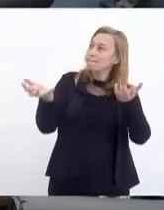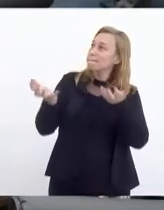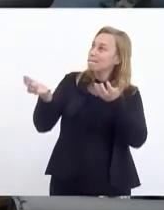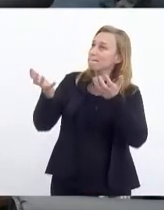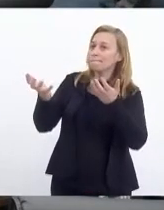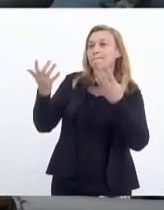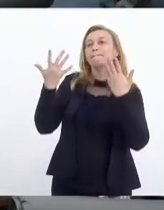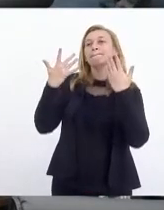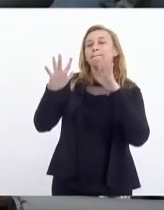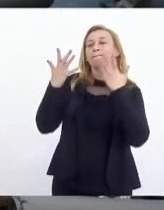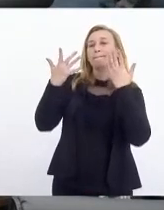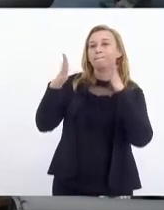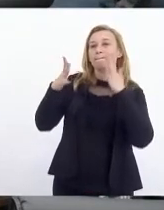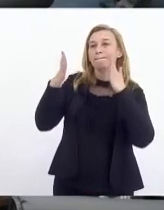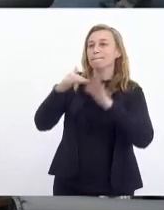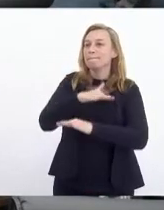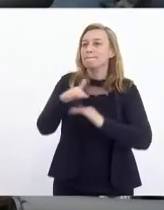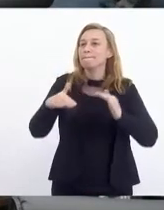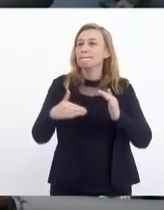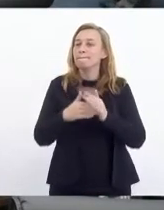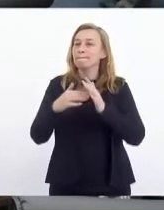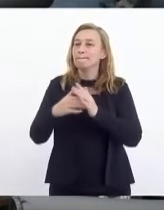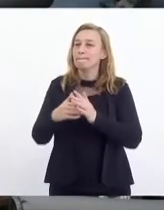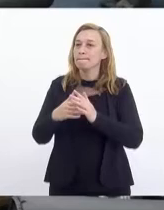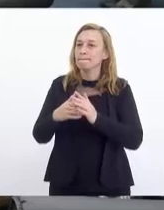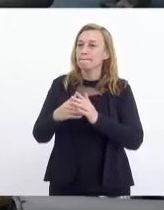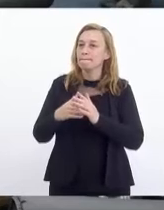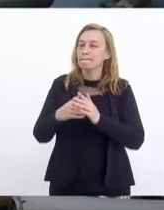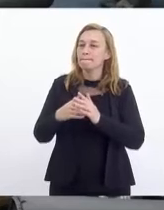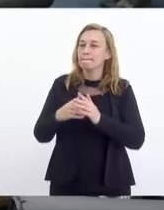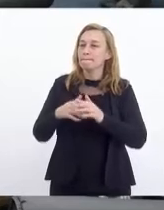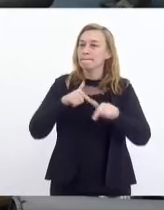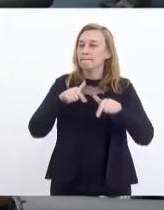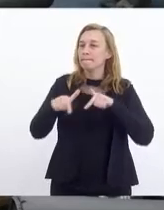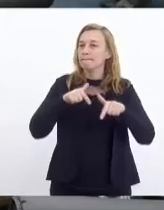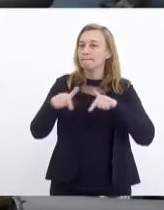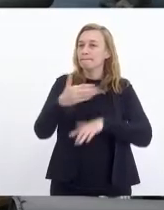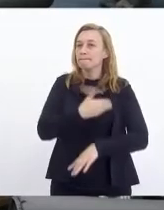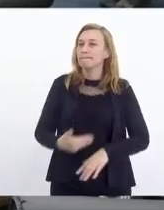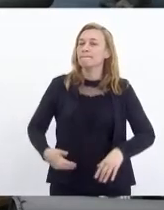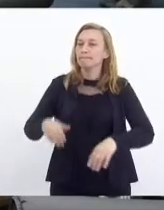a todos os executivos e executivas públicas do Estado do Rio de Janeiro